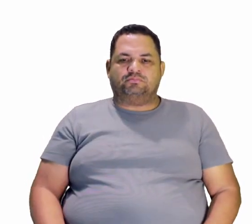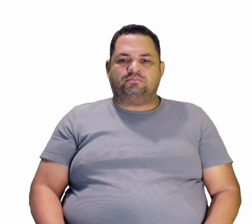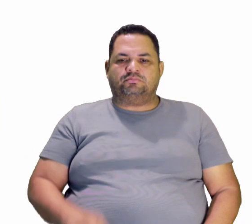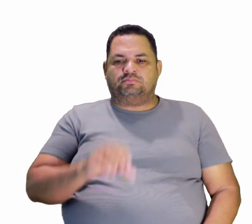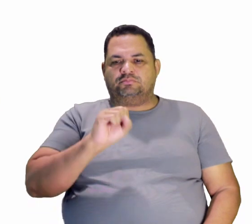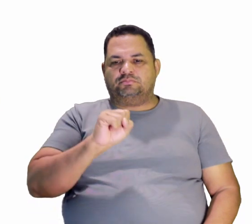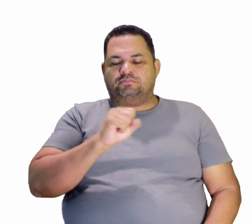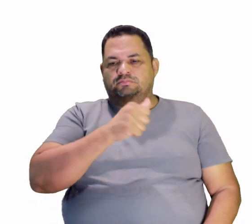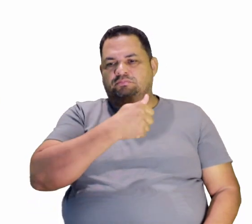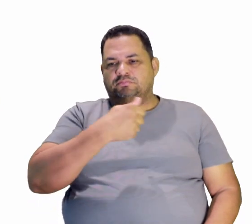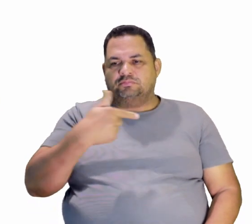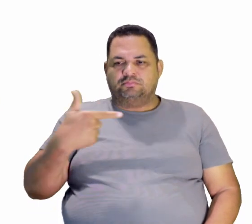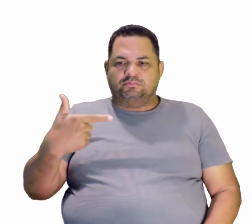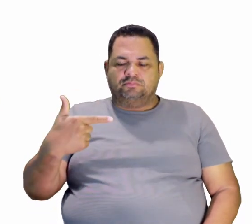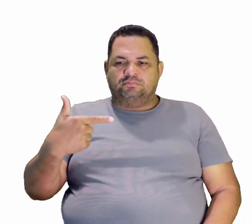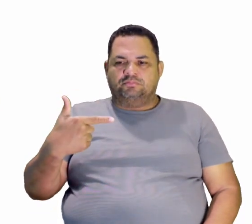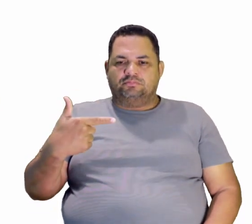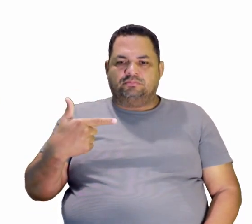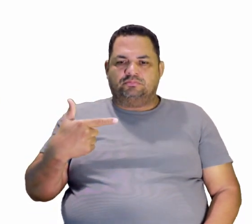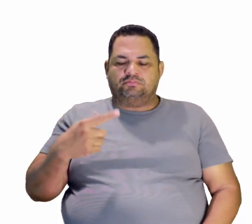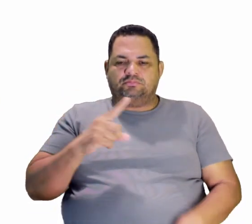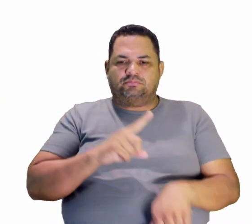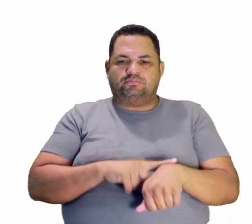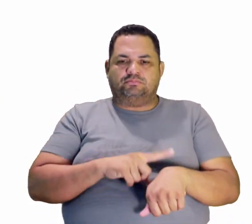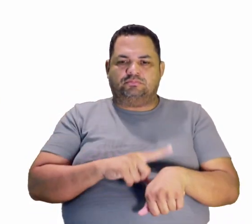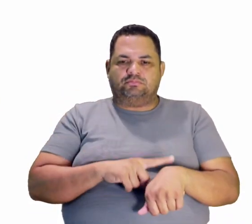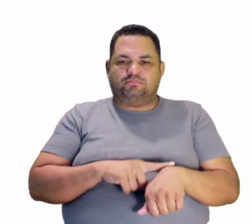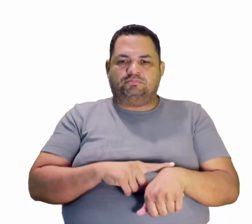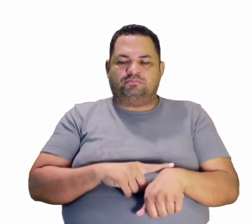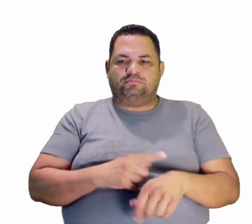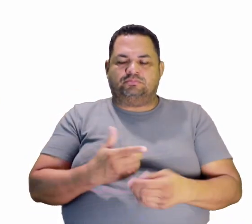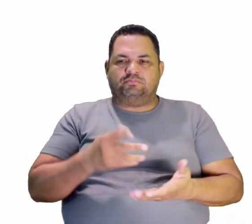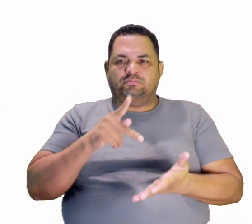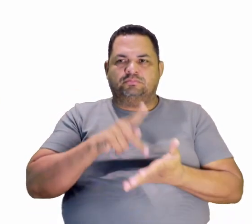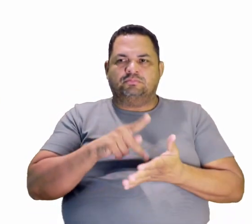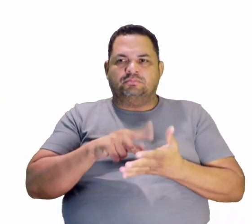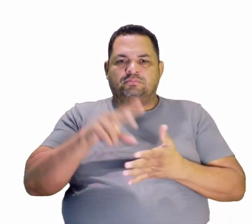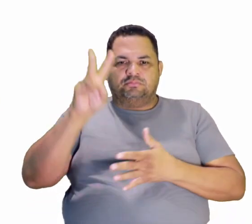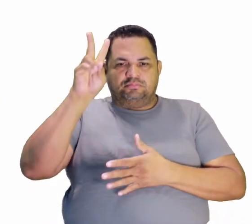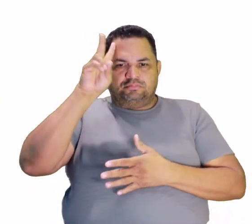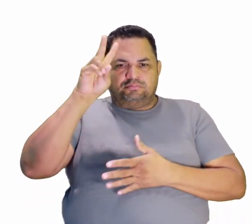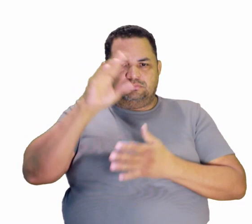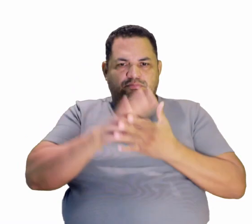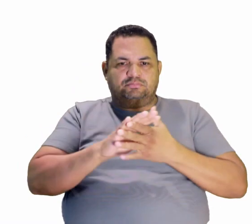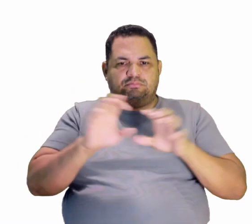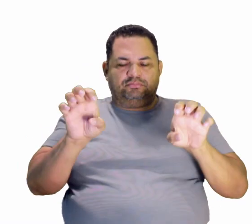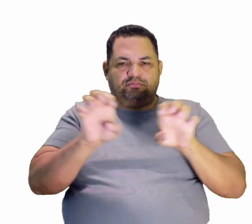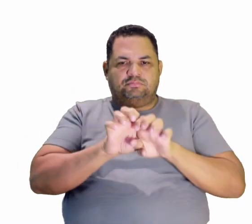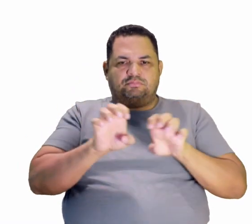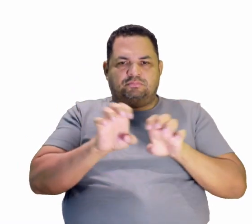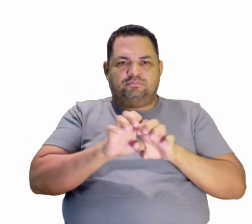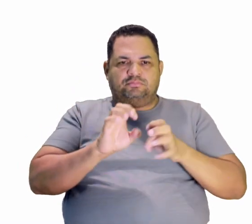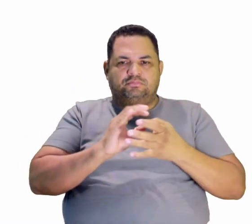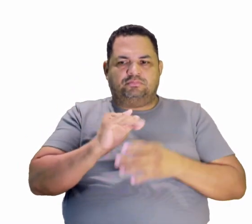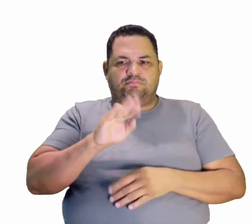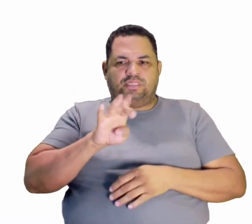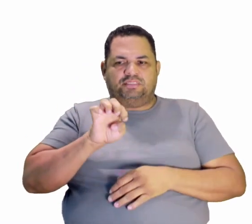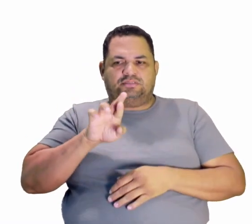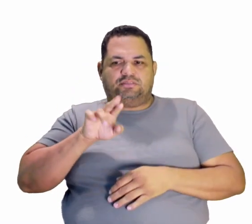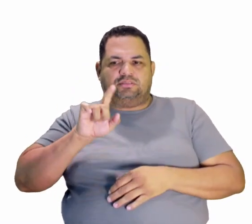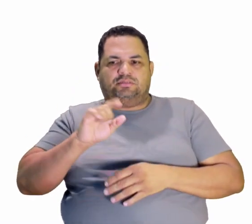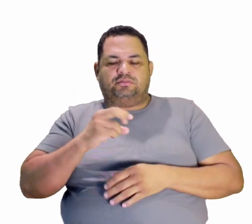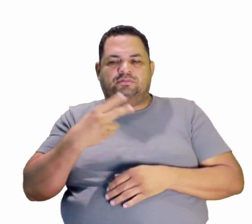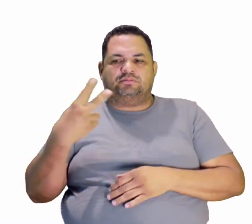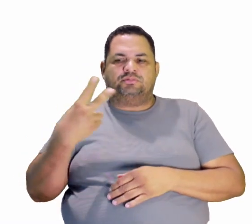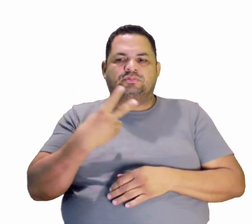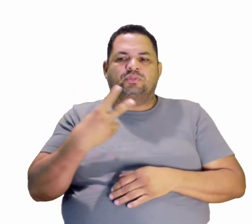8 e 12 foi os tempos que ele passou, na verdade. Lembrando que aí foi uma equaçãozinha aí de Bhaskara, equação de